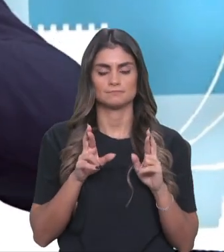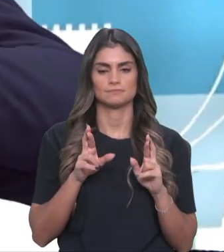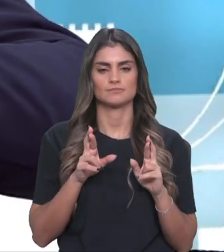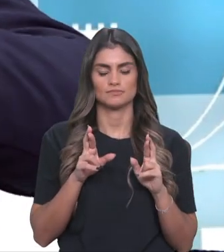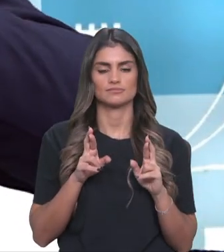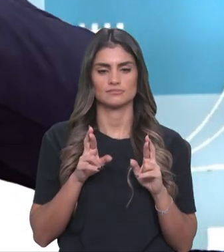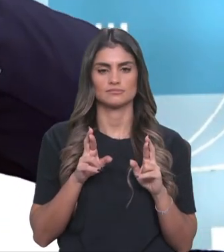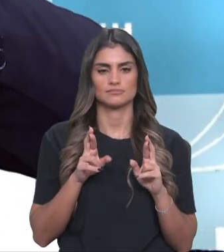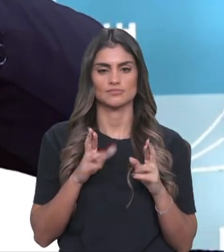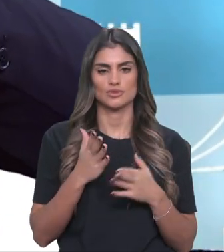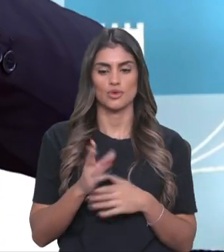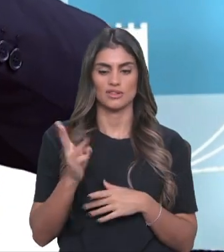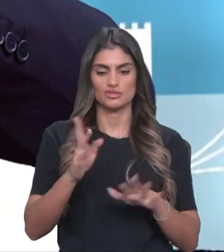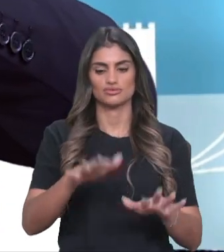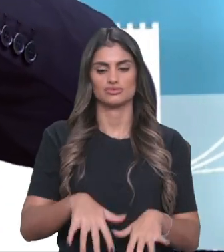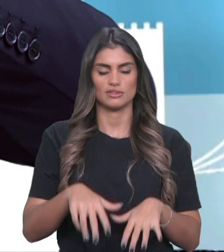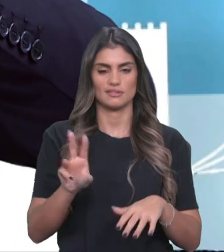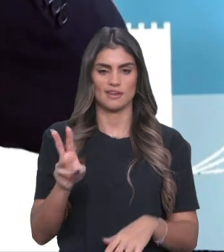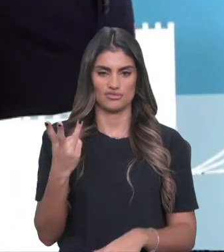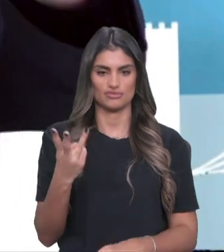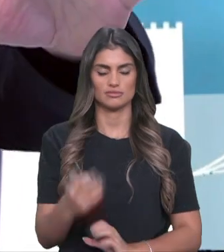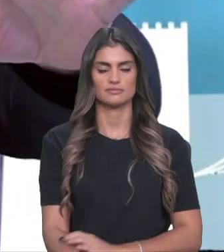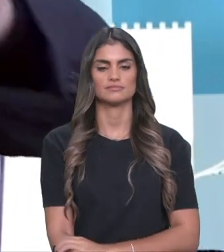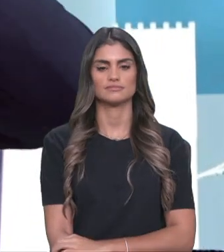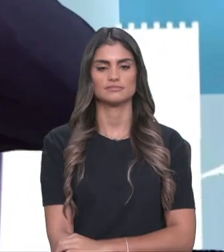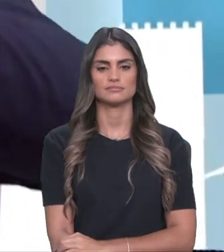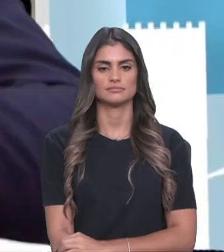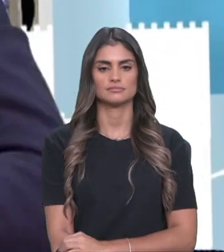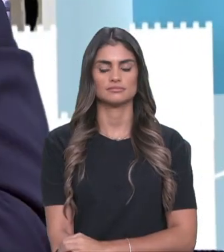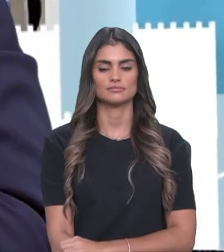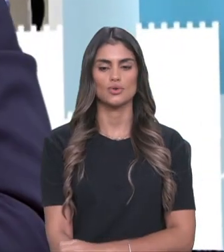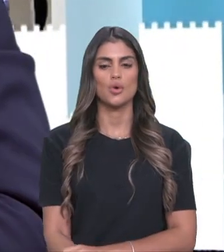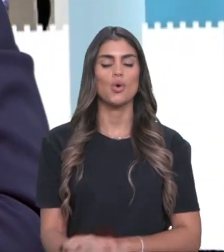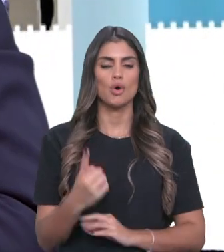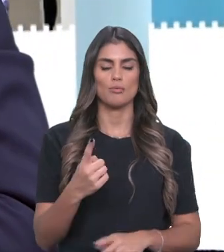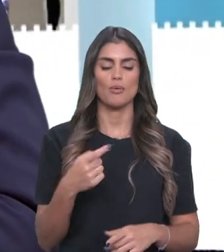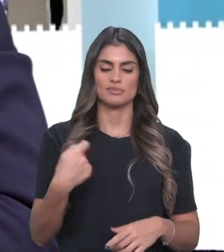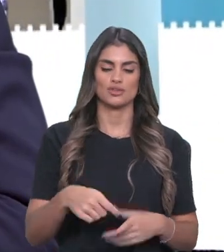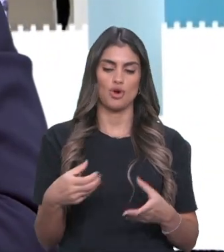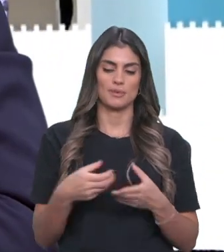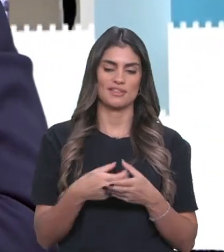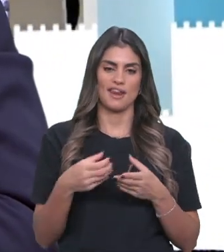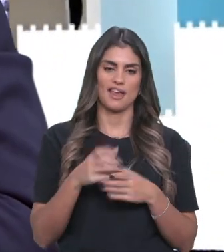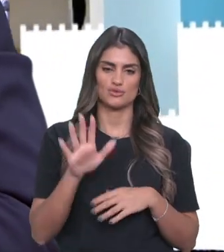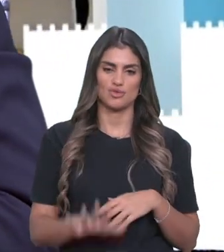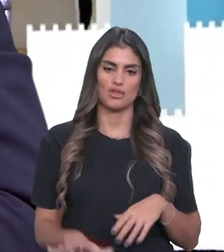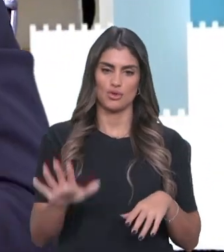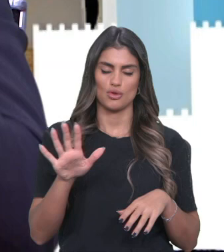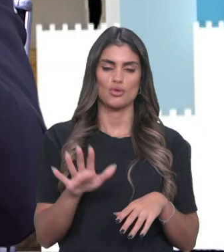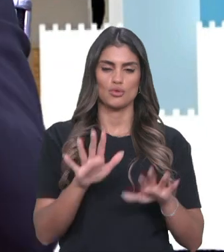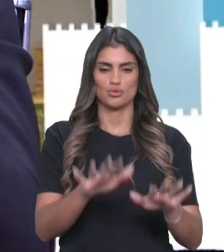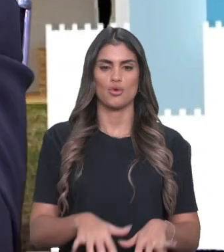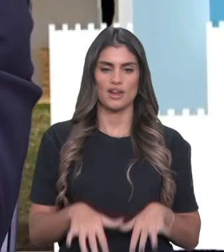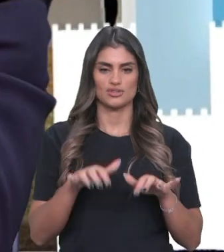haverá só 3 grandes conferências, uma pelo presidente do Comitê Internacional dos Congressos Eucarísticos,